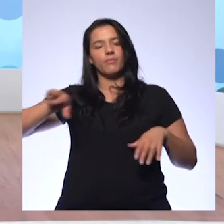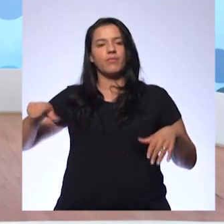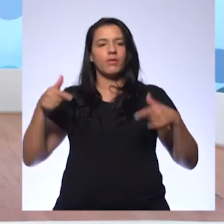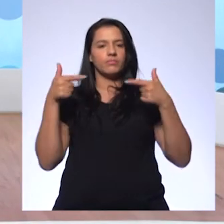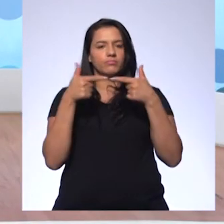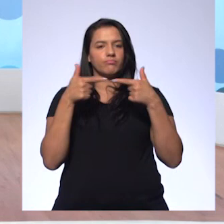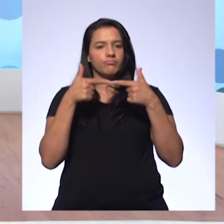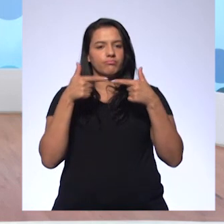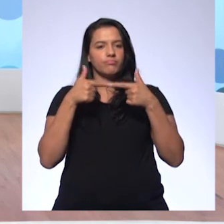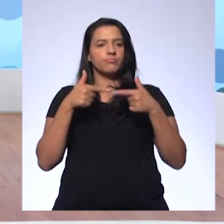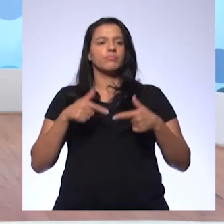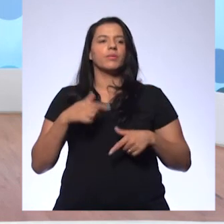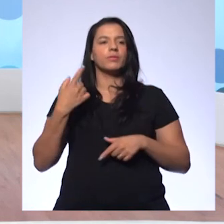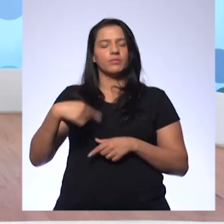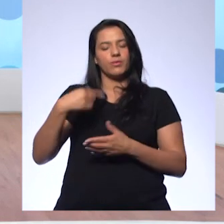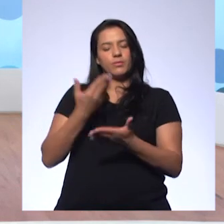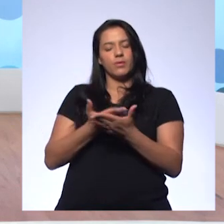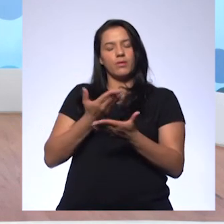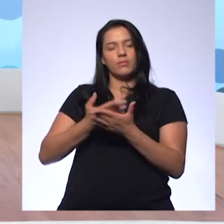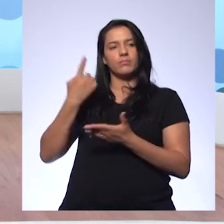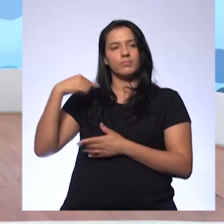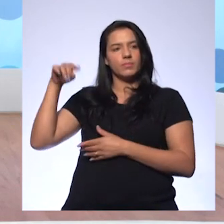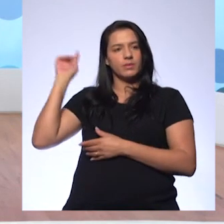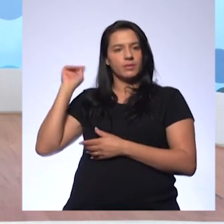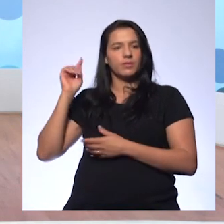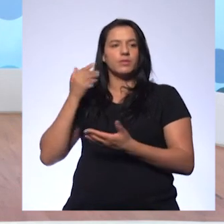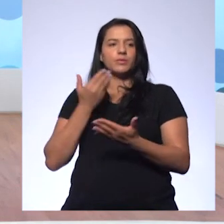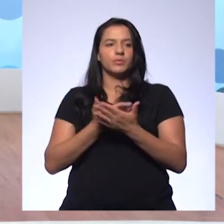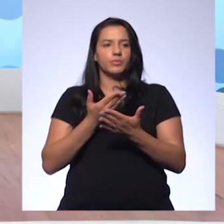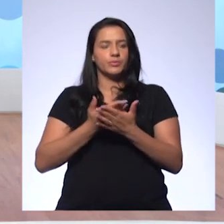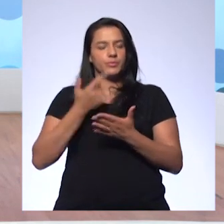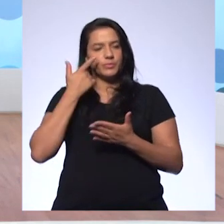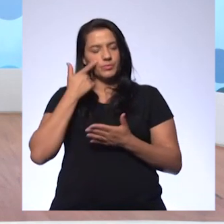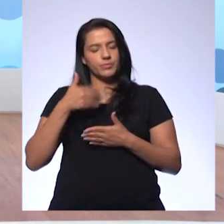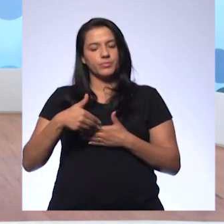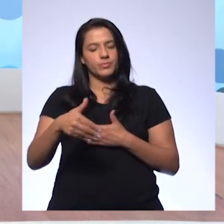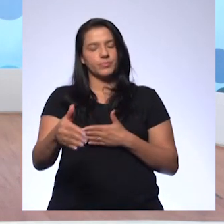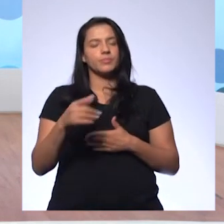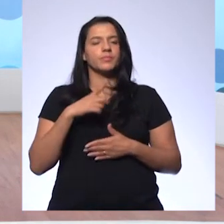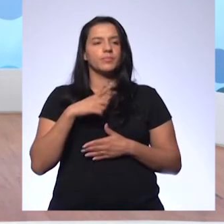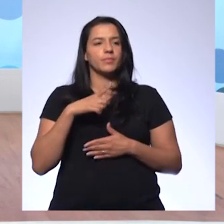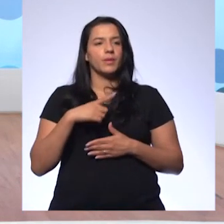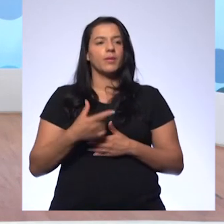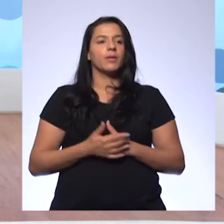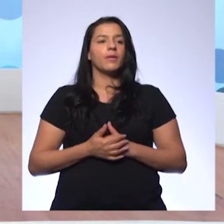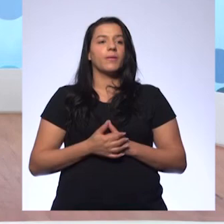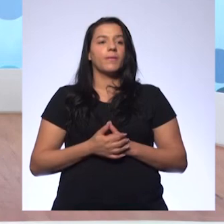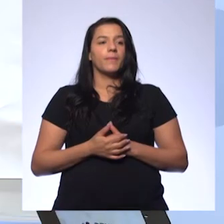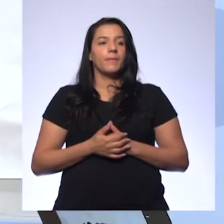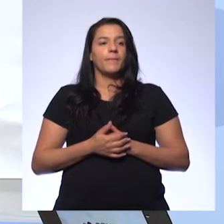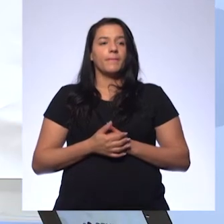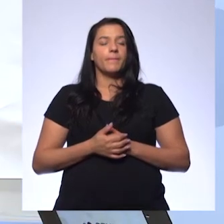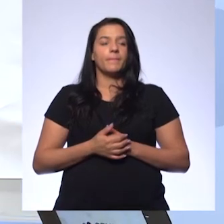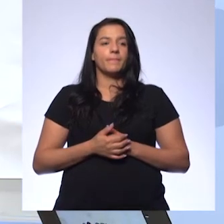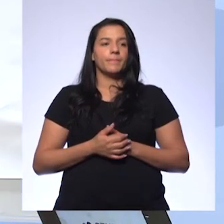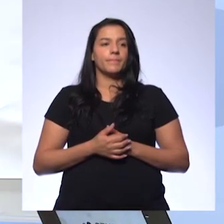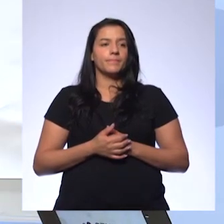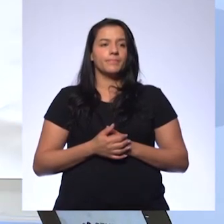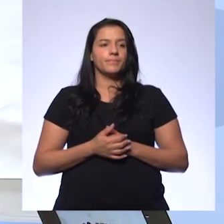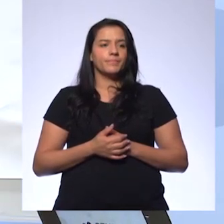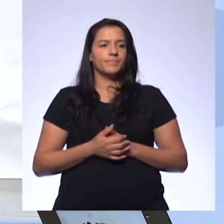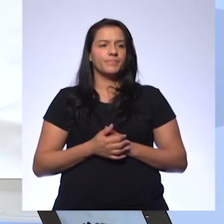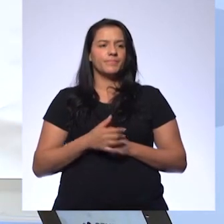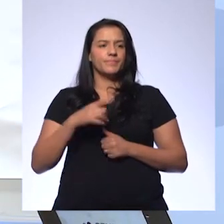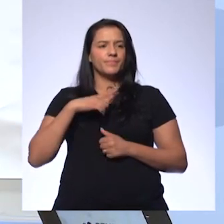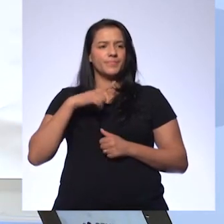na aula passada, como dessa aula também, que é o óptico, que pode causar algum problema, que nós vimos no caso da talidomida, perfeito?